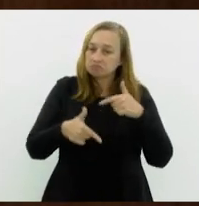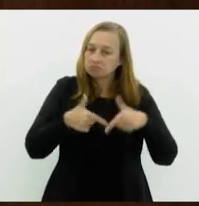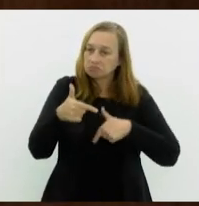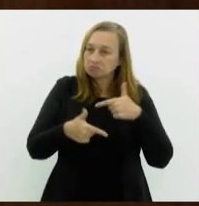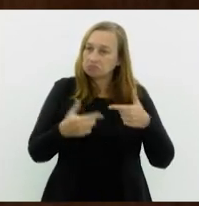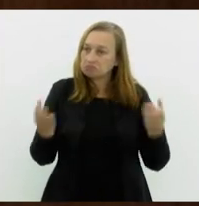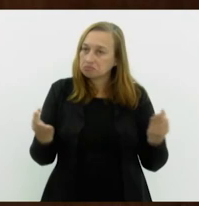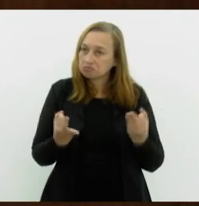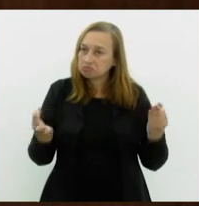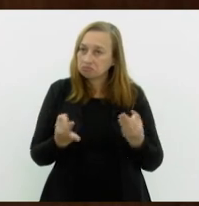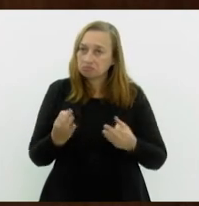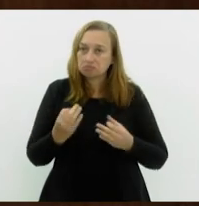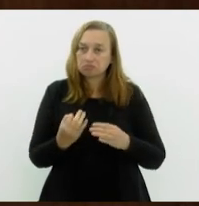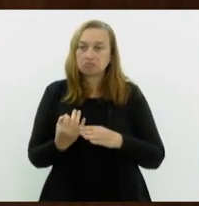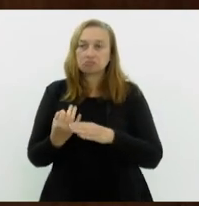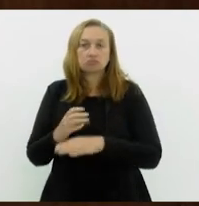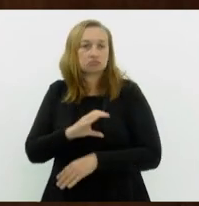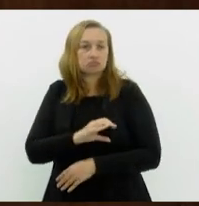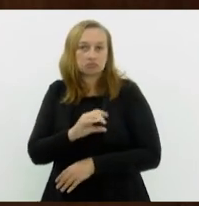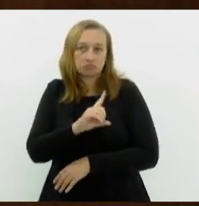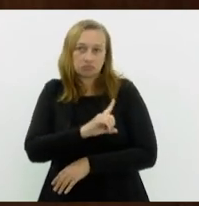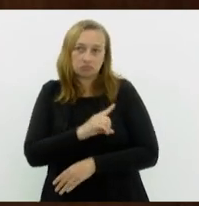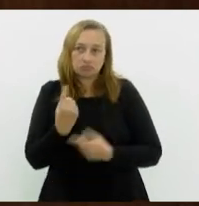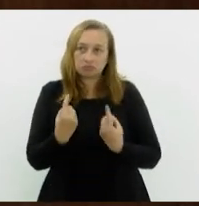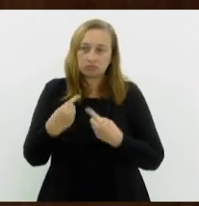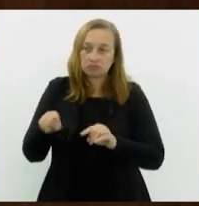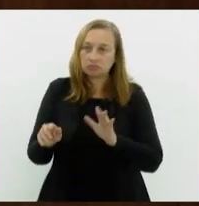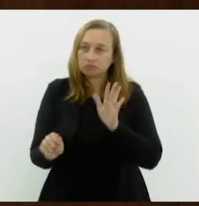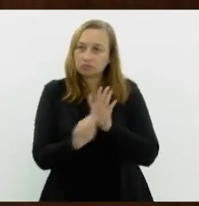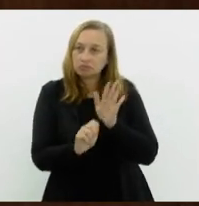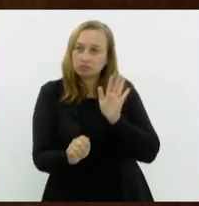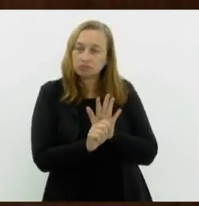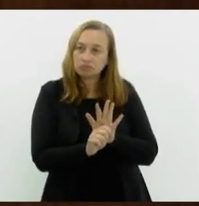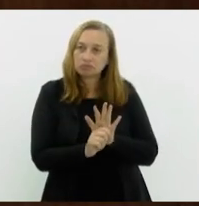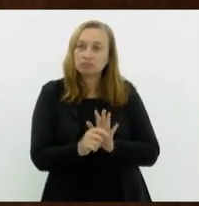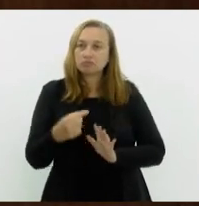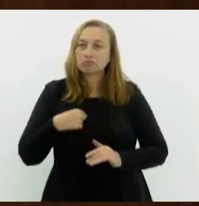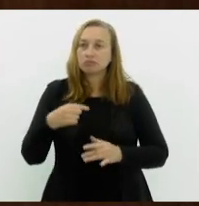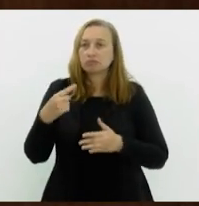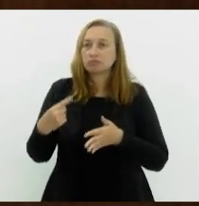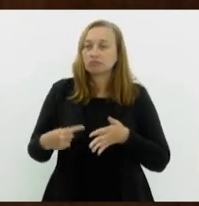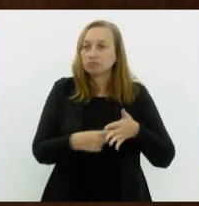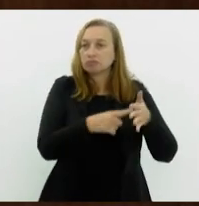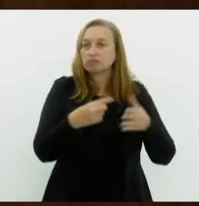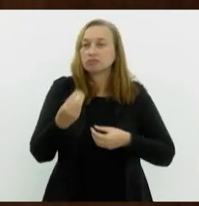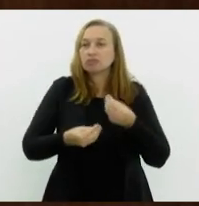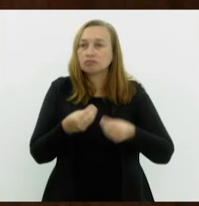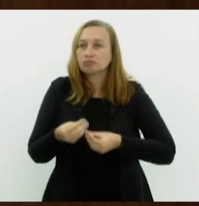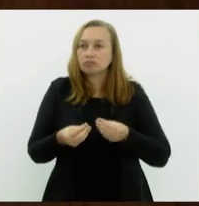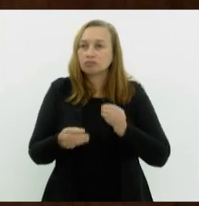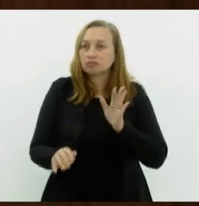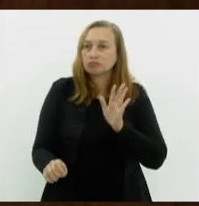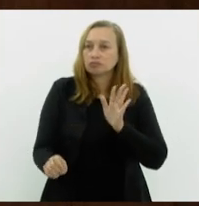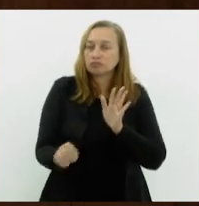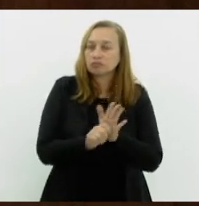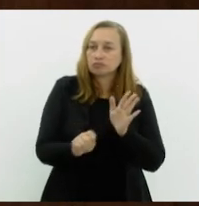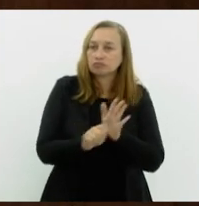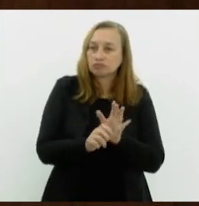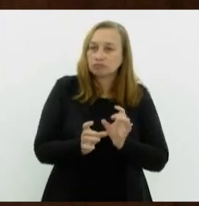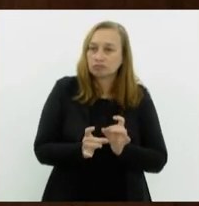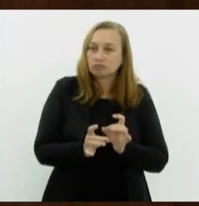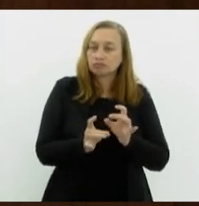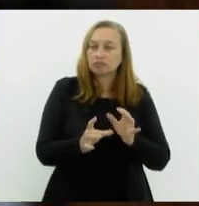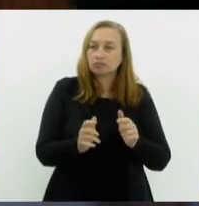trabalho ali em Duque de Caxias, combatendo o tráfico. Eu venho denunciando diversas vezes aqui como o tráfico vem avançando. Vi esses dias aí até o